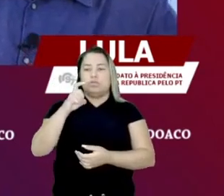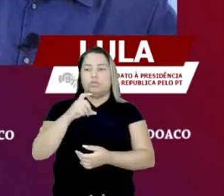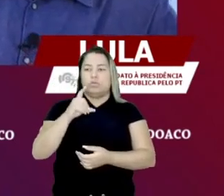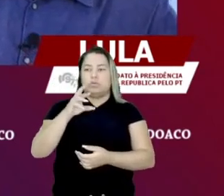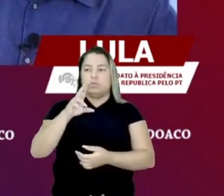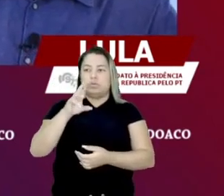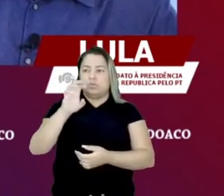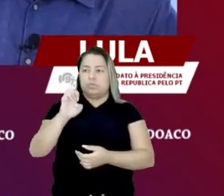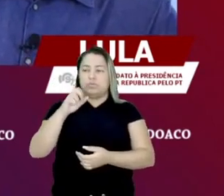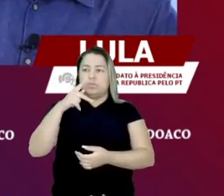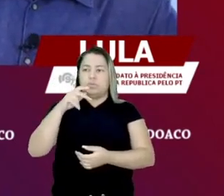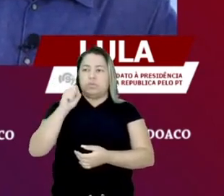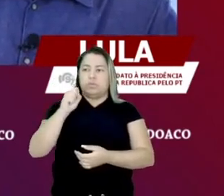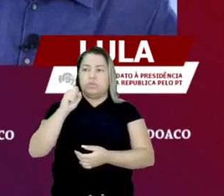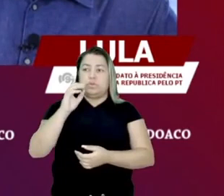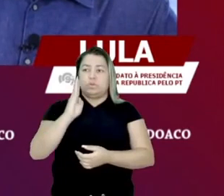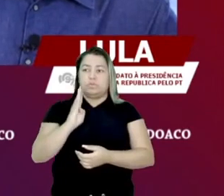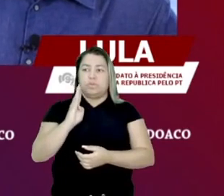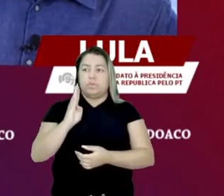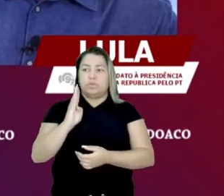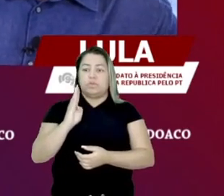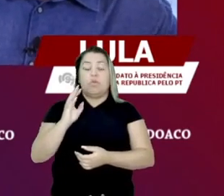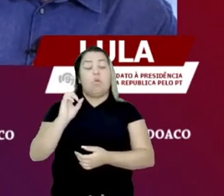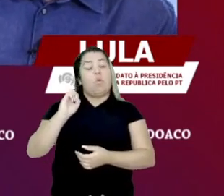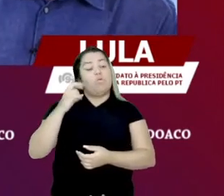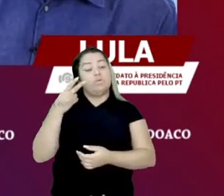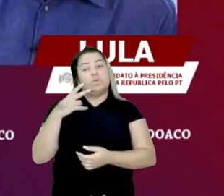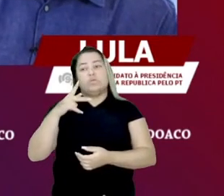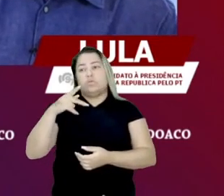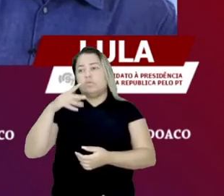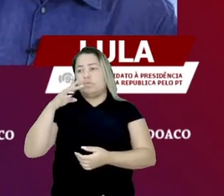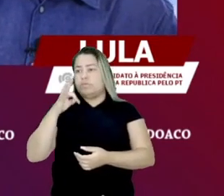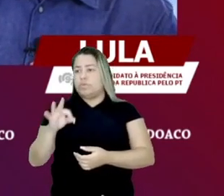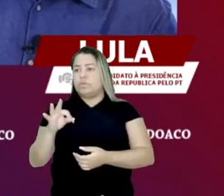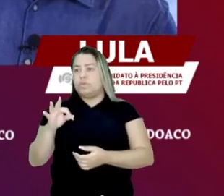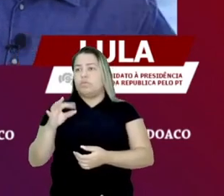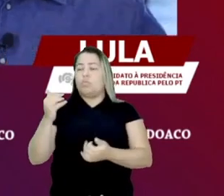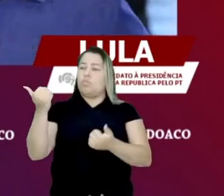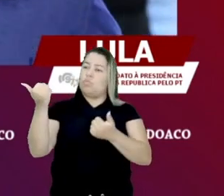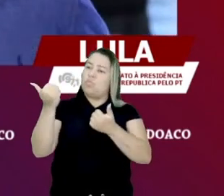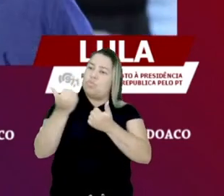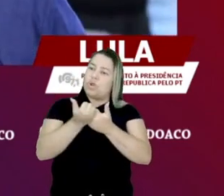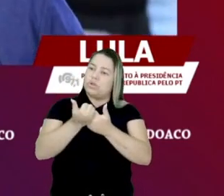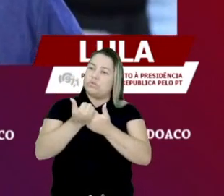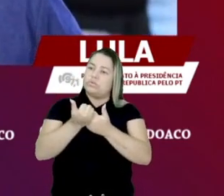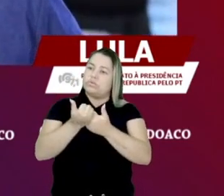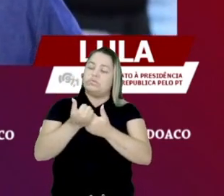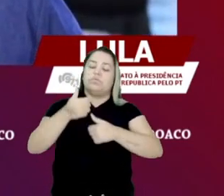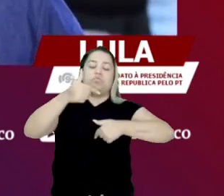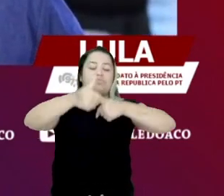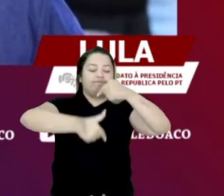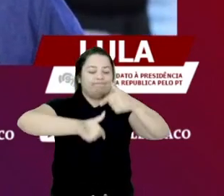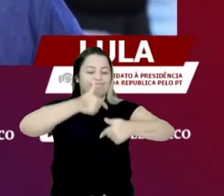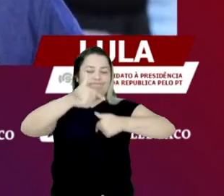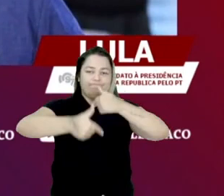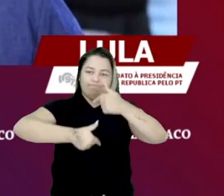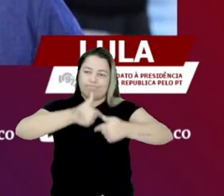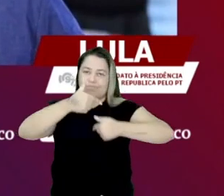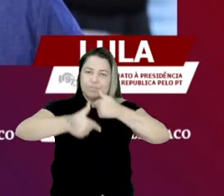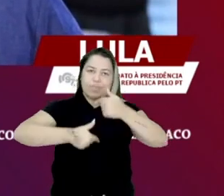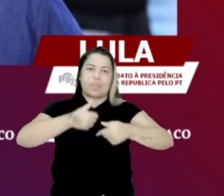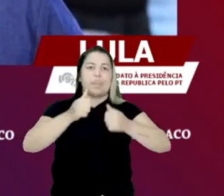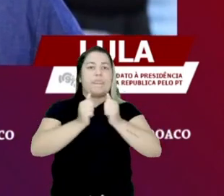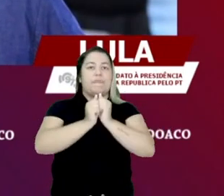imenso prazer de ir a Minas Gerais pedir voto para os meus aliados. E vou pedir voto para o Alexandre, vou pedir voto para o Calil, vou pedir